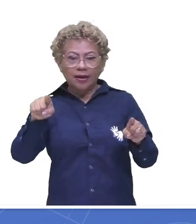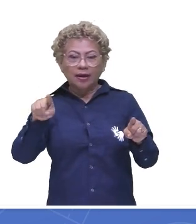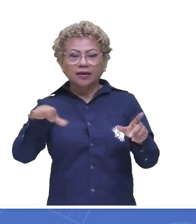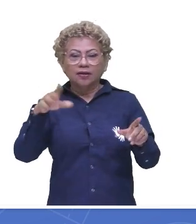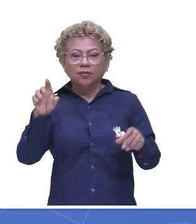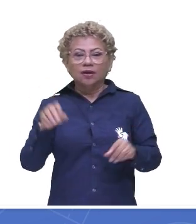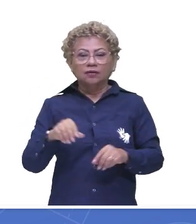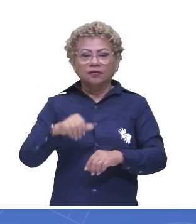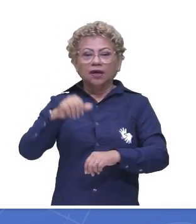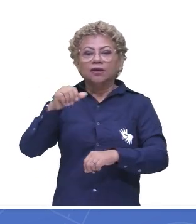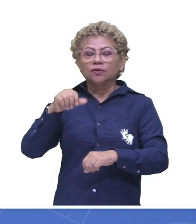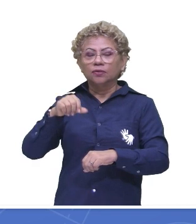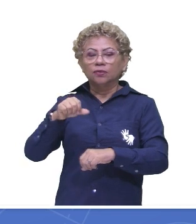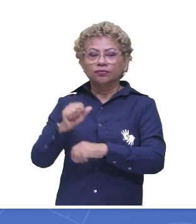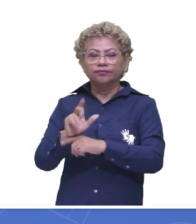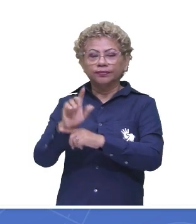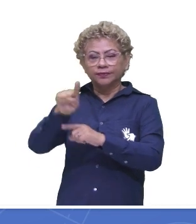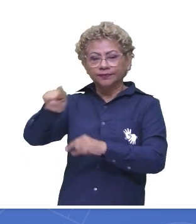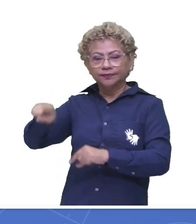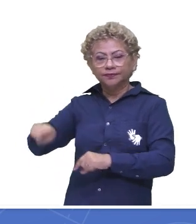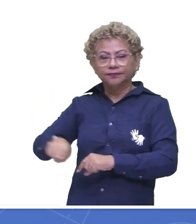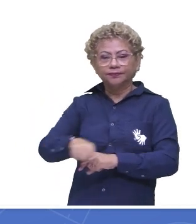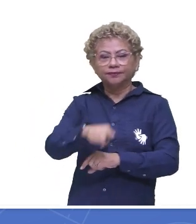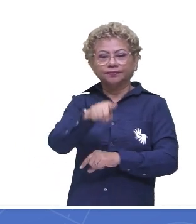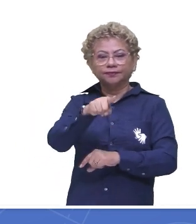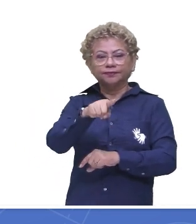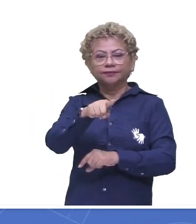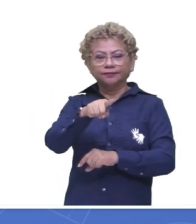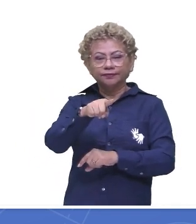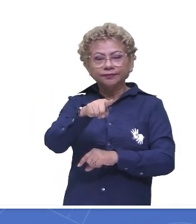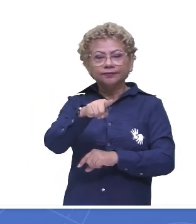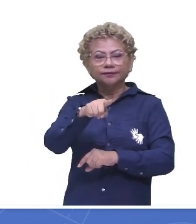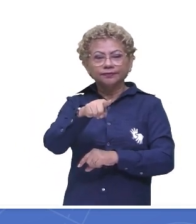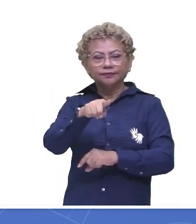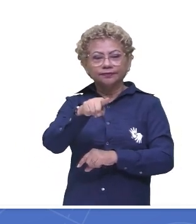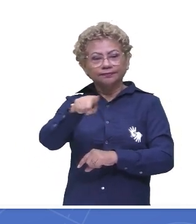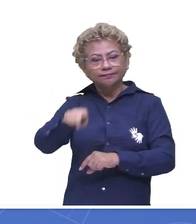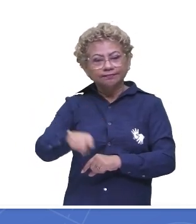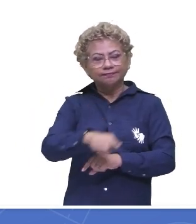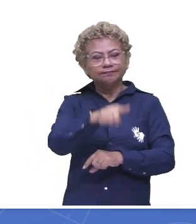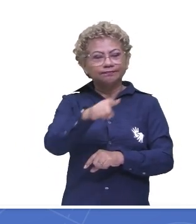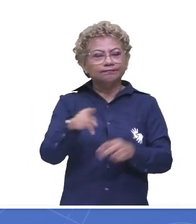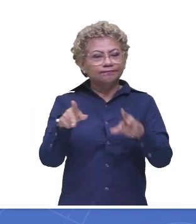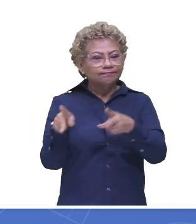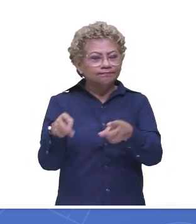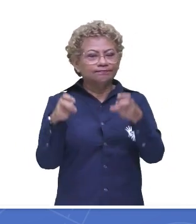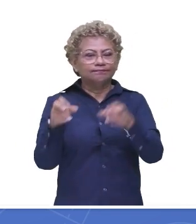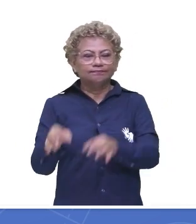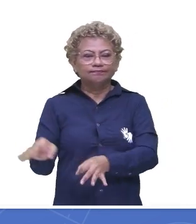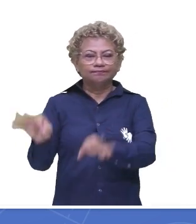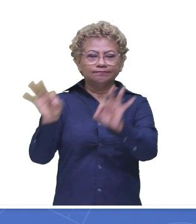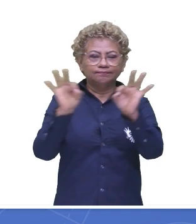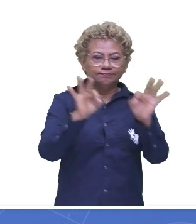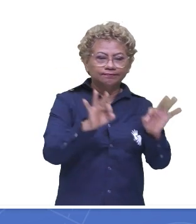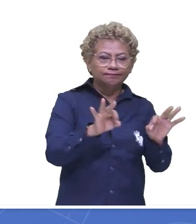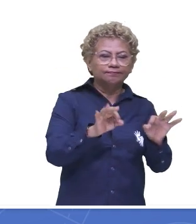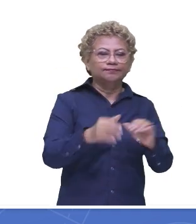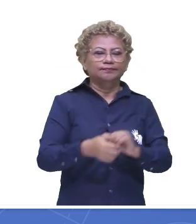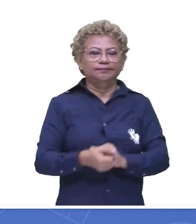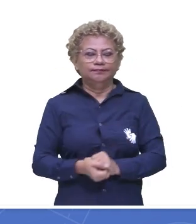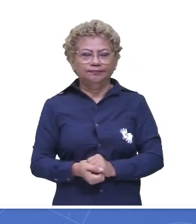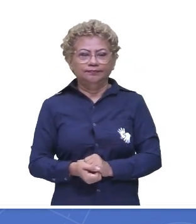E quando ele vai do sólido direto para o gasoso, como a naftalina, não é? ou do gasoso para o sólido, nós vamos chamar